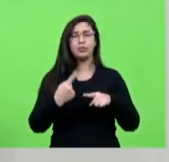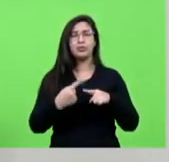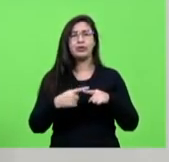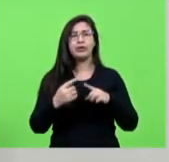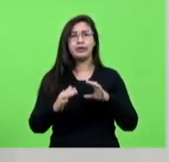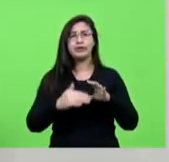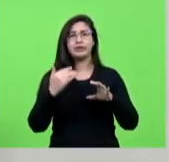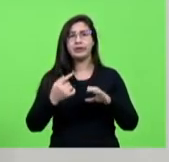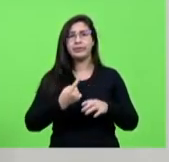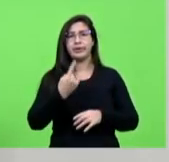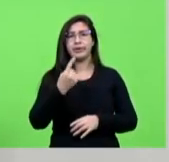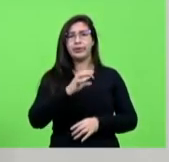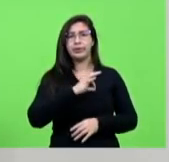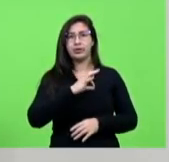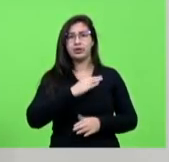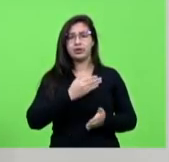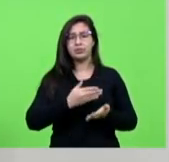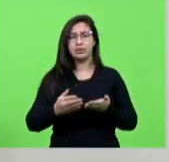perdi 3?